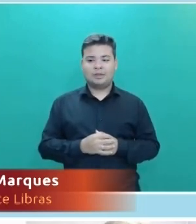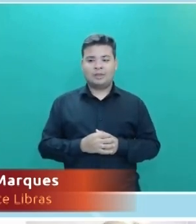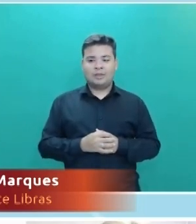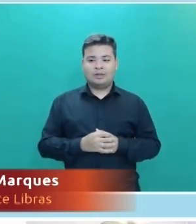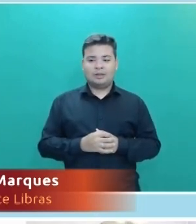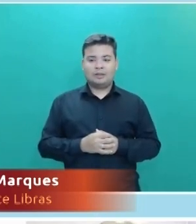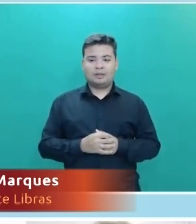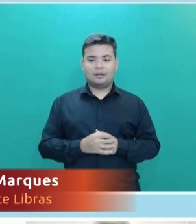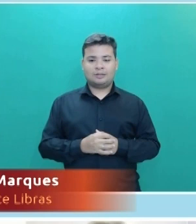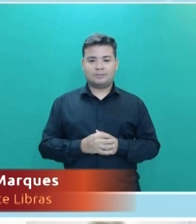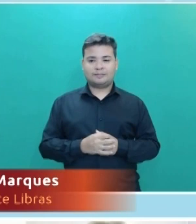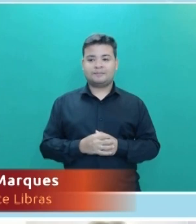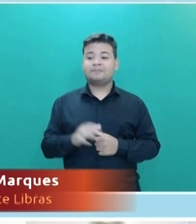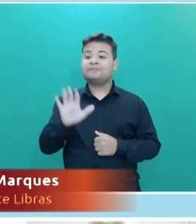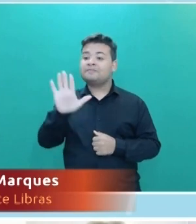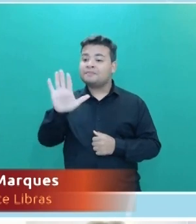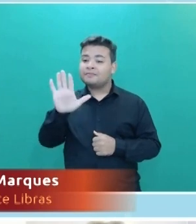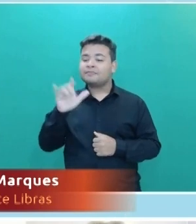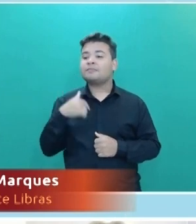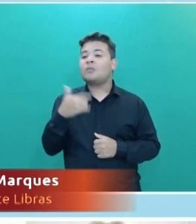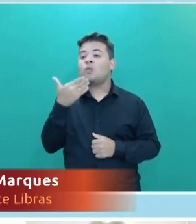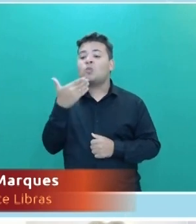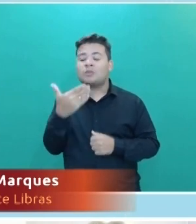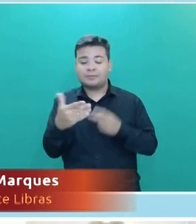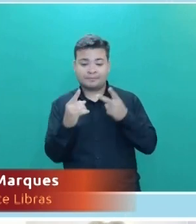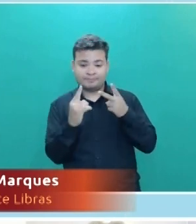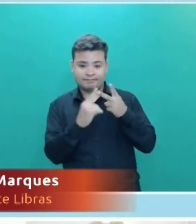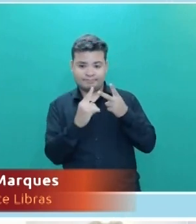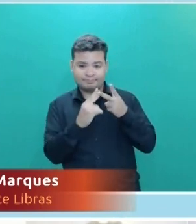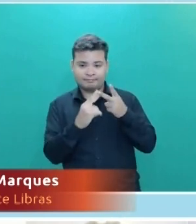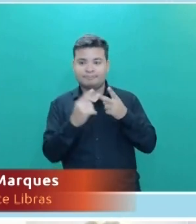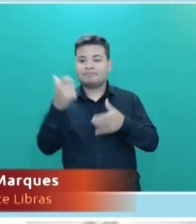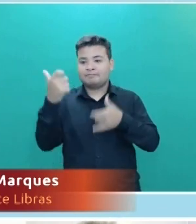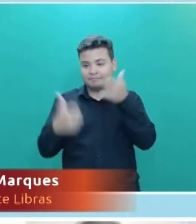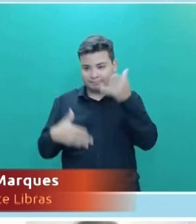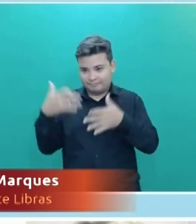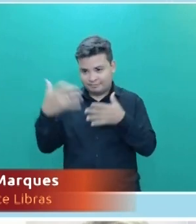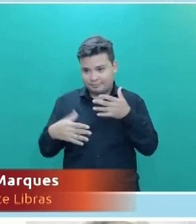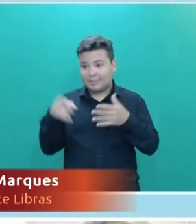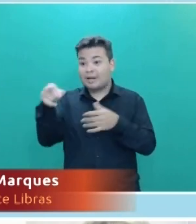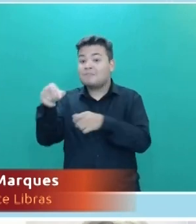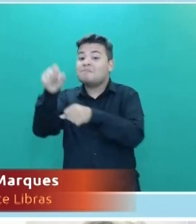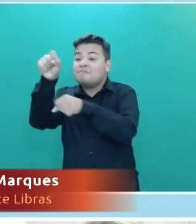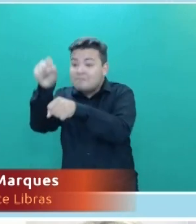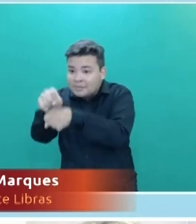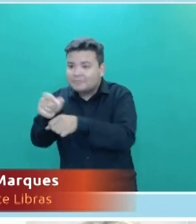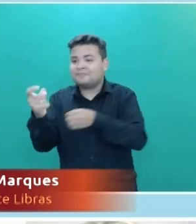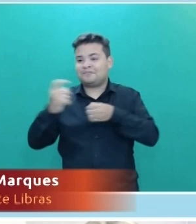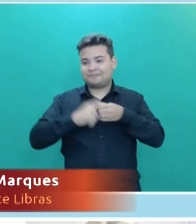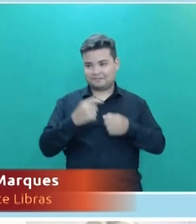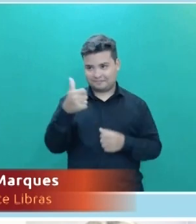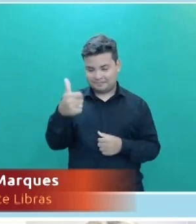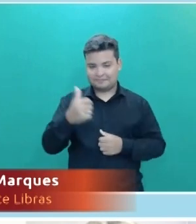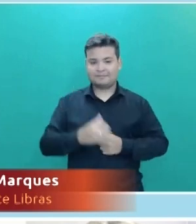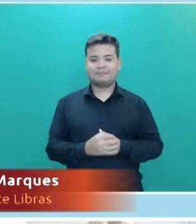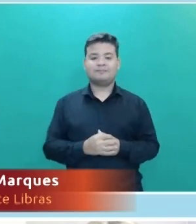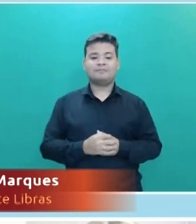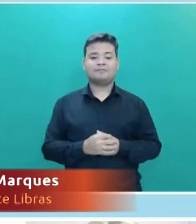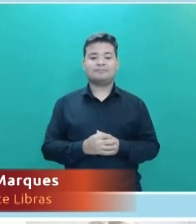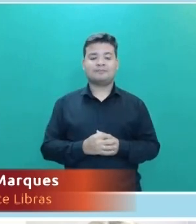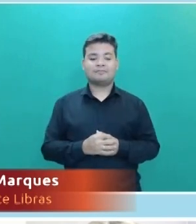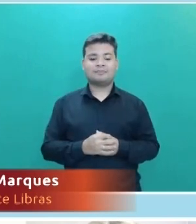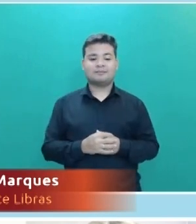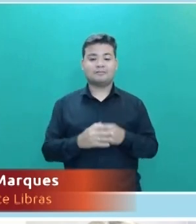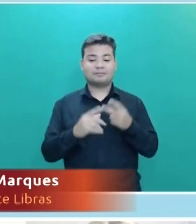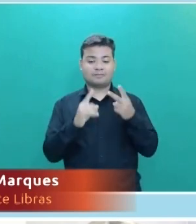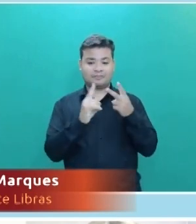Vou passar a palavra, então, para o Xavier, para ver se ela para de latir um pouquinho. Pode ser? Ok. Xavier, Tá, eu não vou falar...